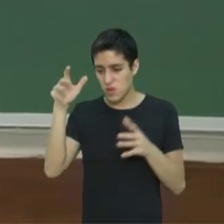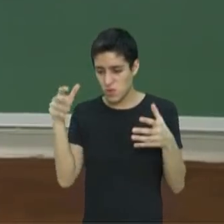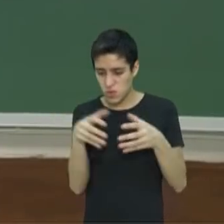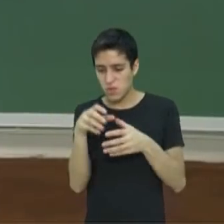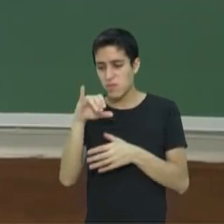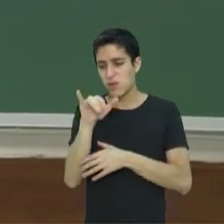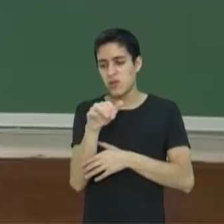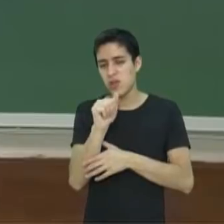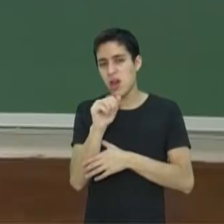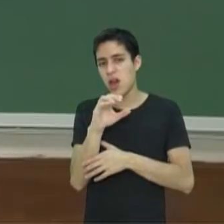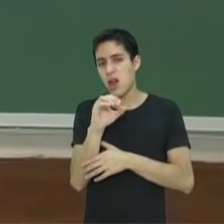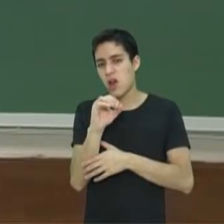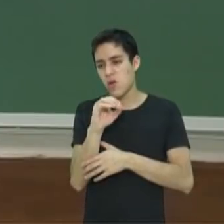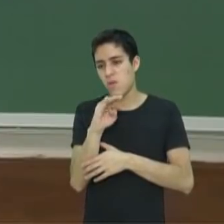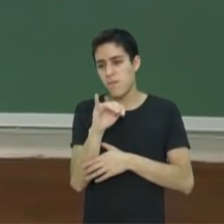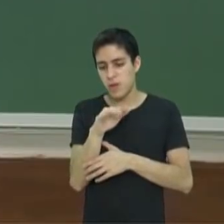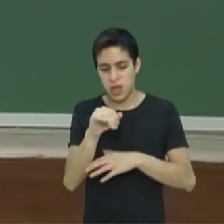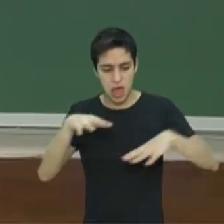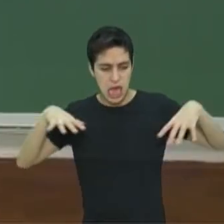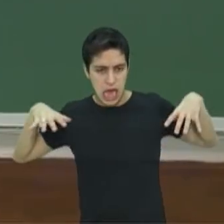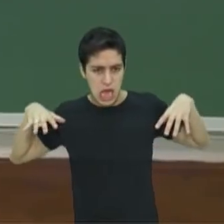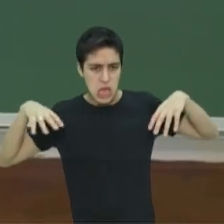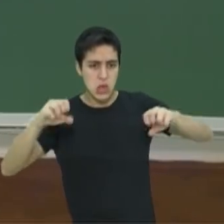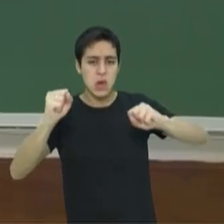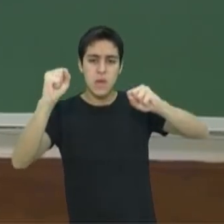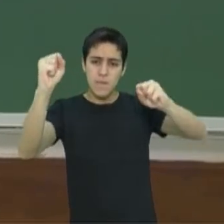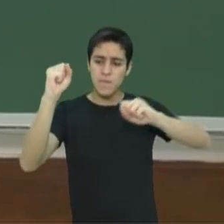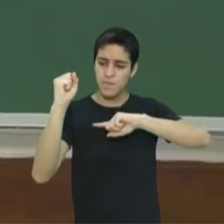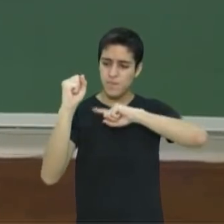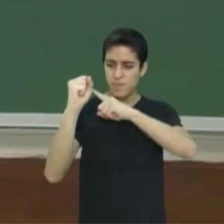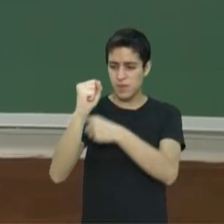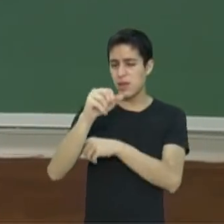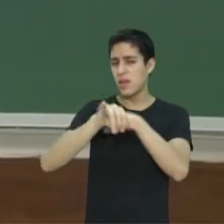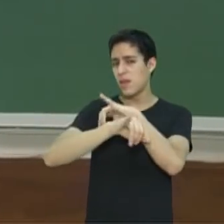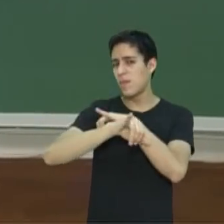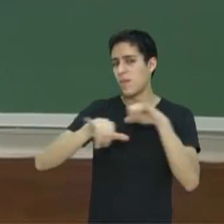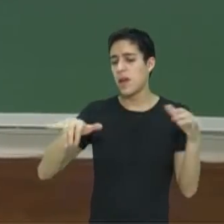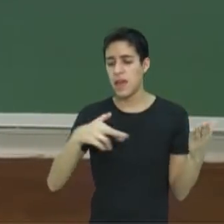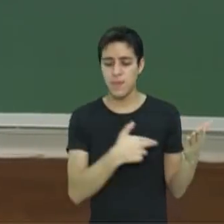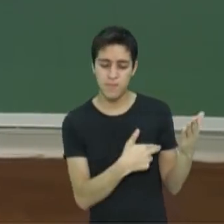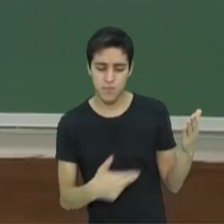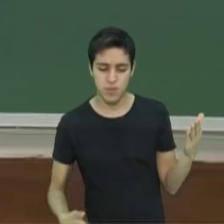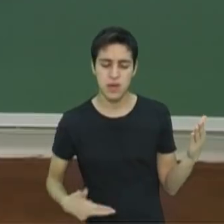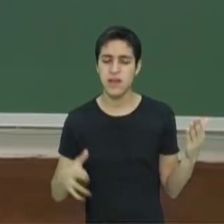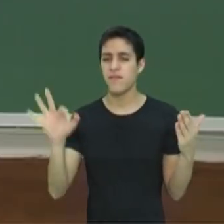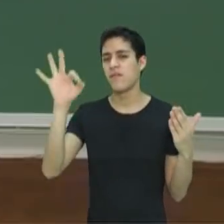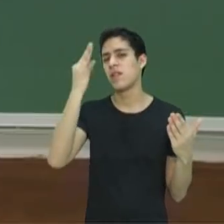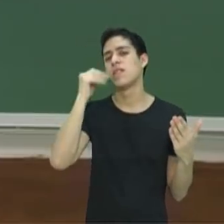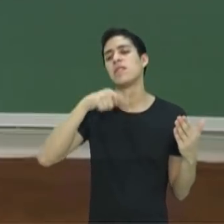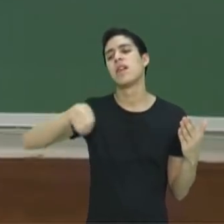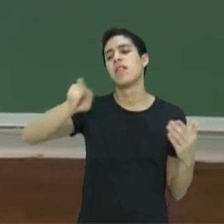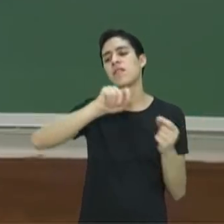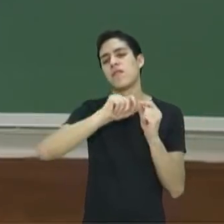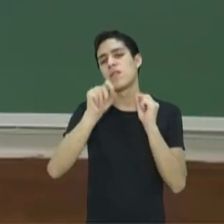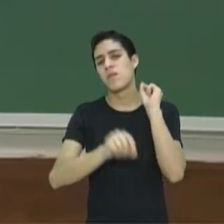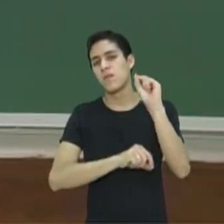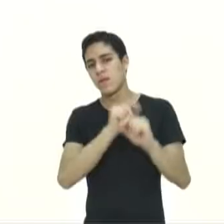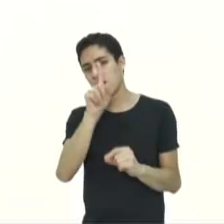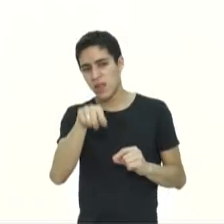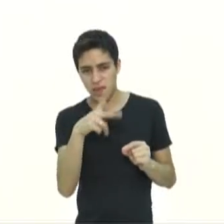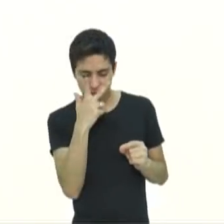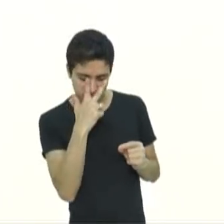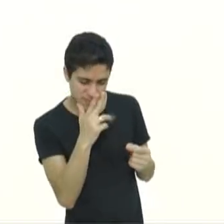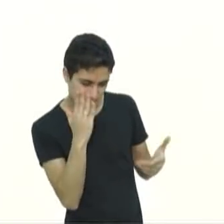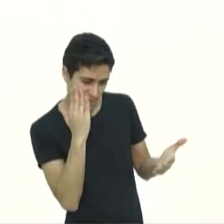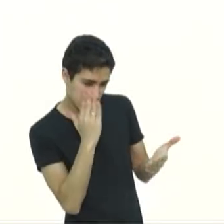tem a Convenção Nacional acontecendo ali, é proclamada a República Francesa e uma das coisas que eles fazem é o seguinte, é o fim